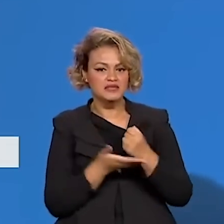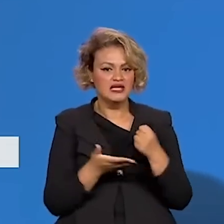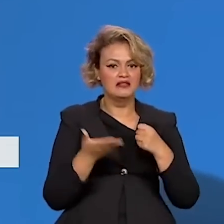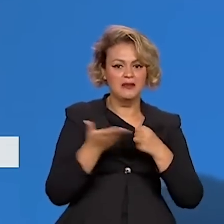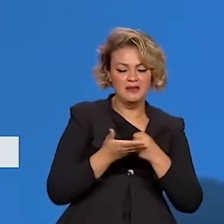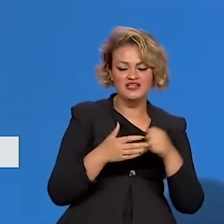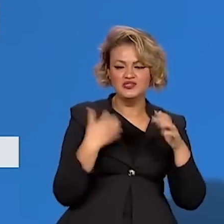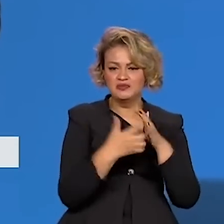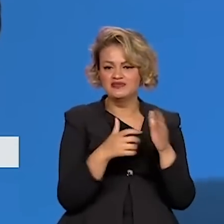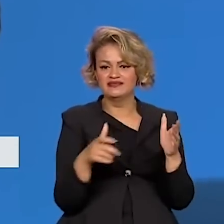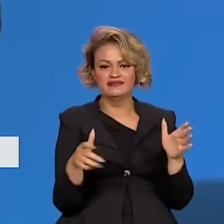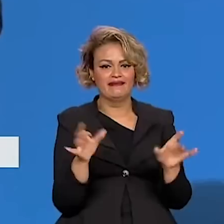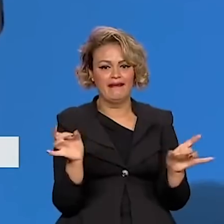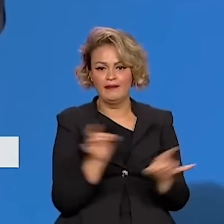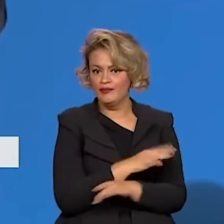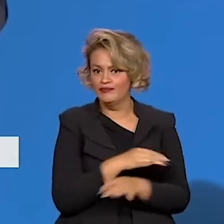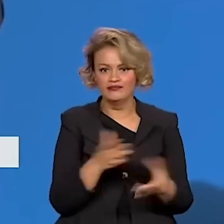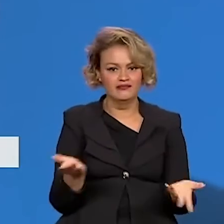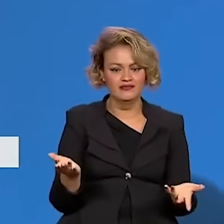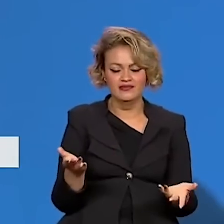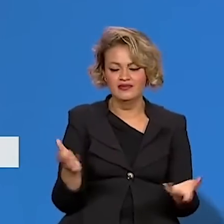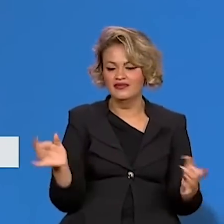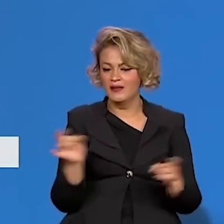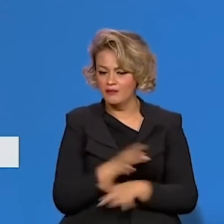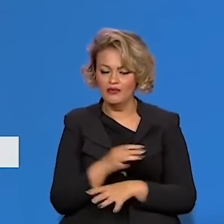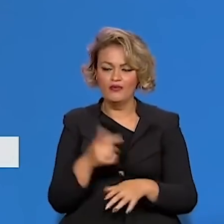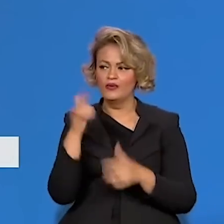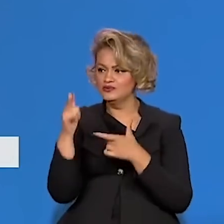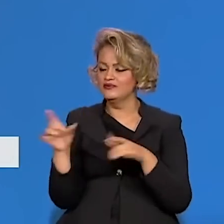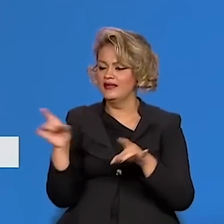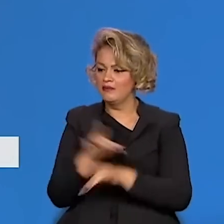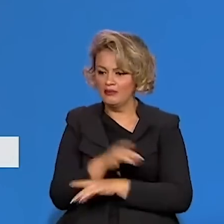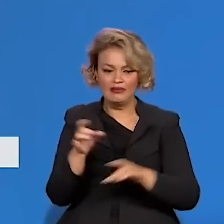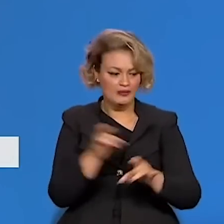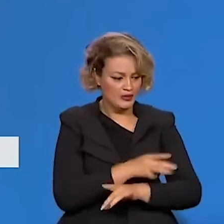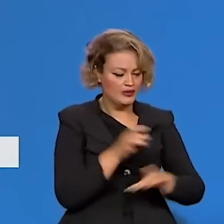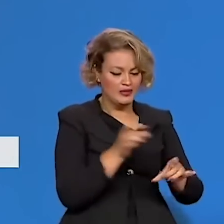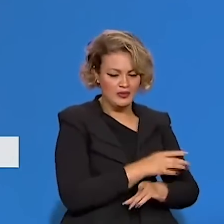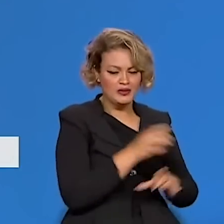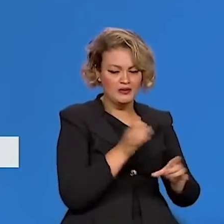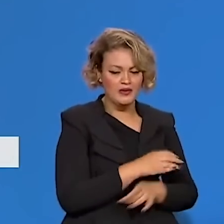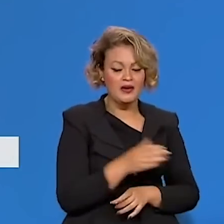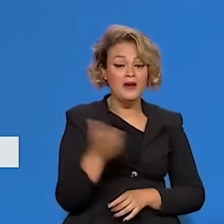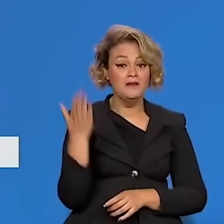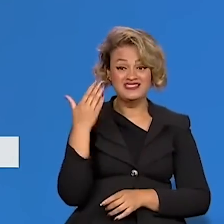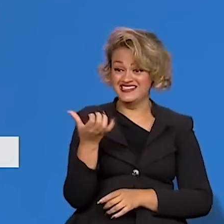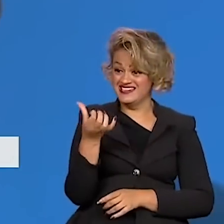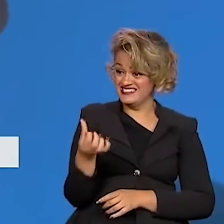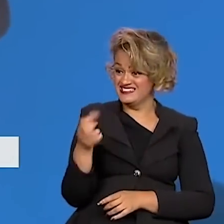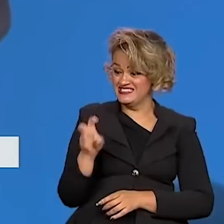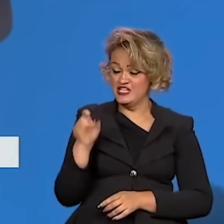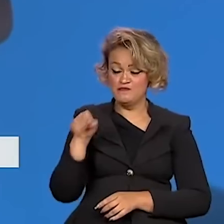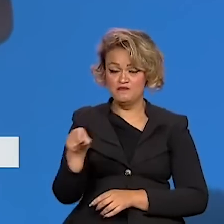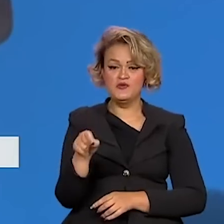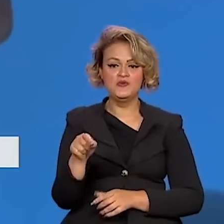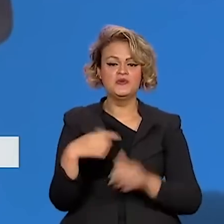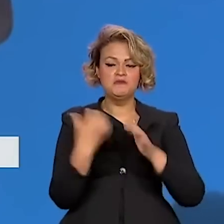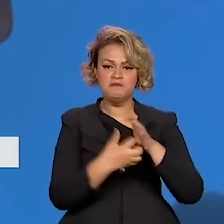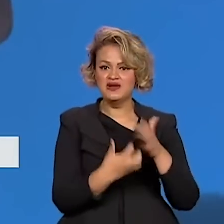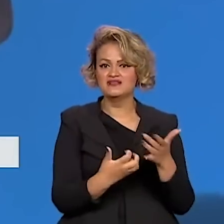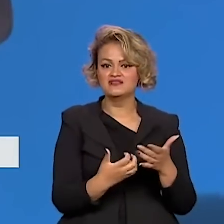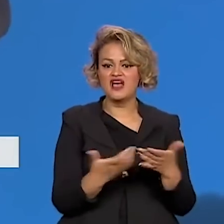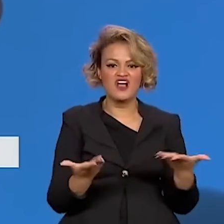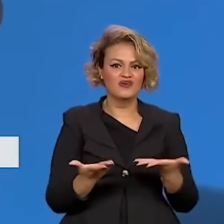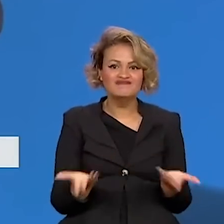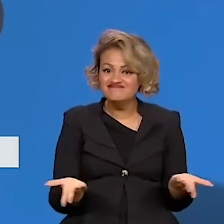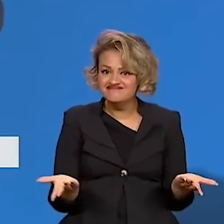Acabou os pequenos fornecedores que vá para Petrobras eram quase 65 mil empresas que forneceu